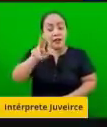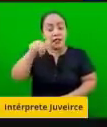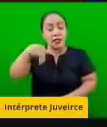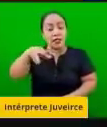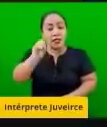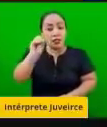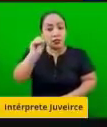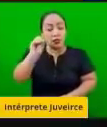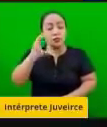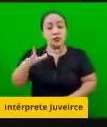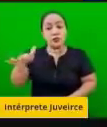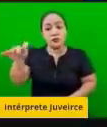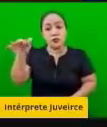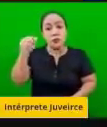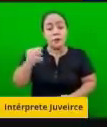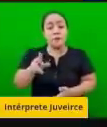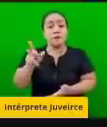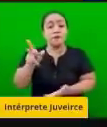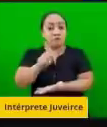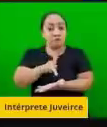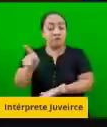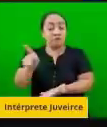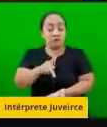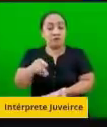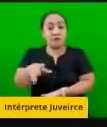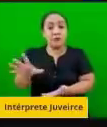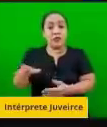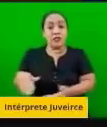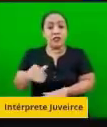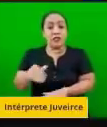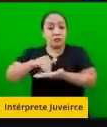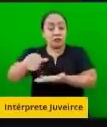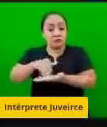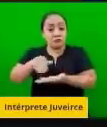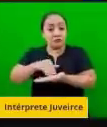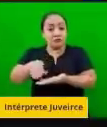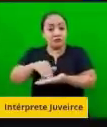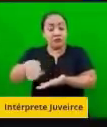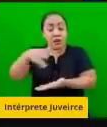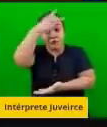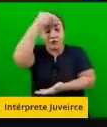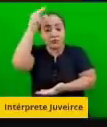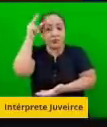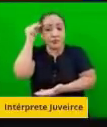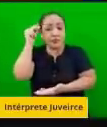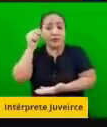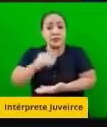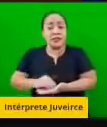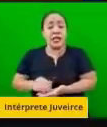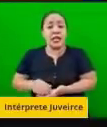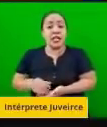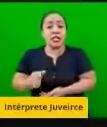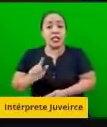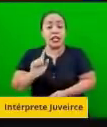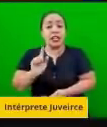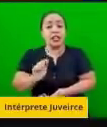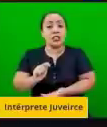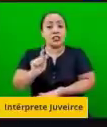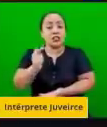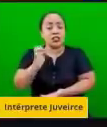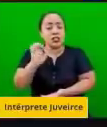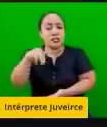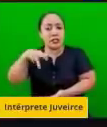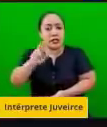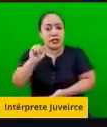Campo Grande e atualmente lotado na Gerência do Ensino Fundamental e Médio na Secretaria de Educação de Campo